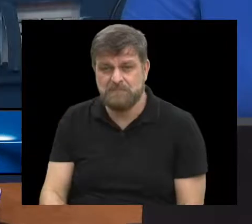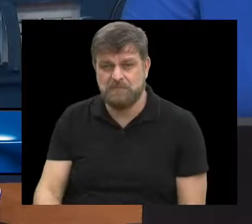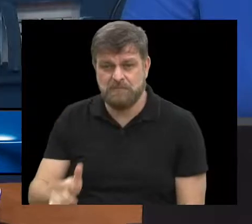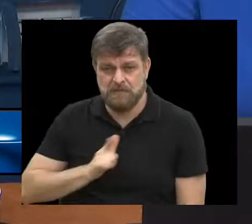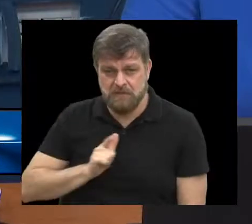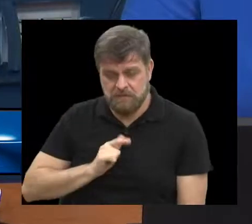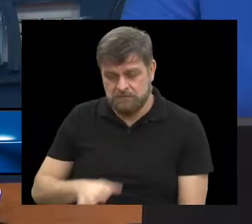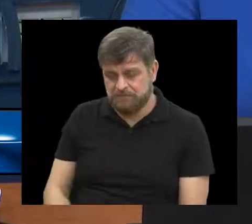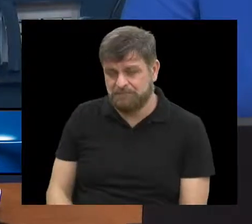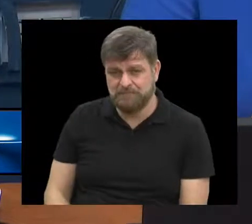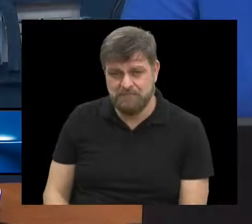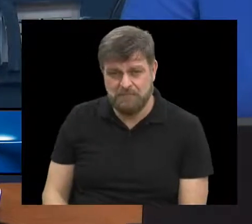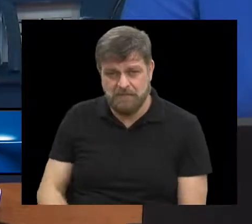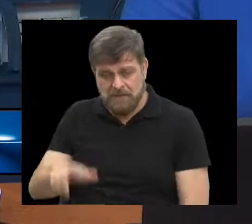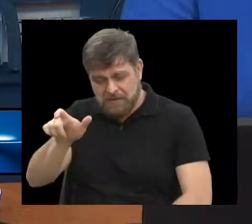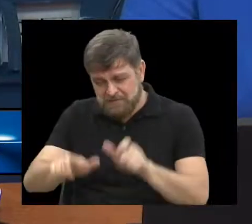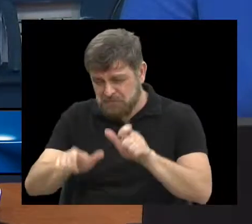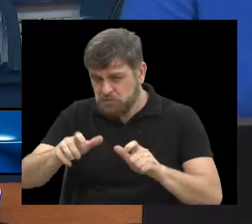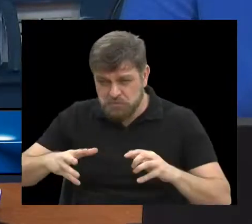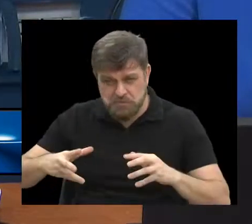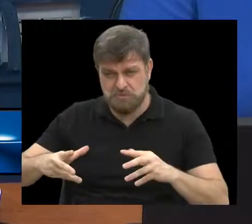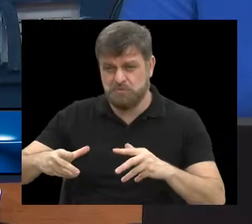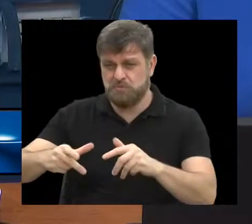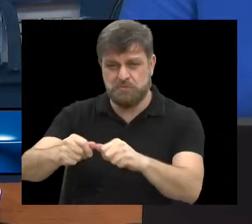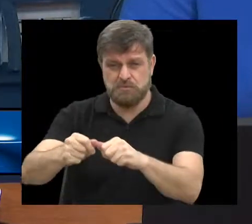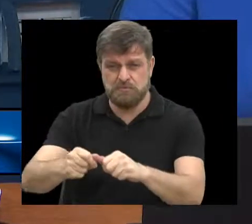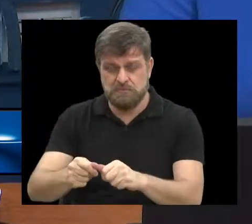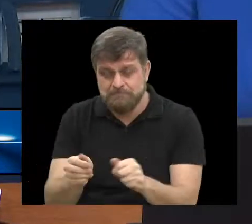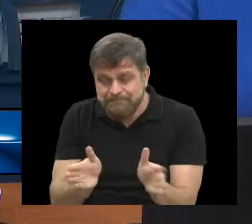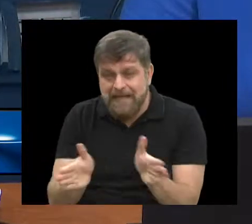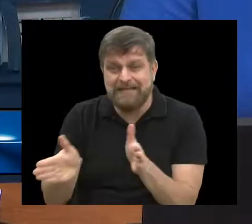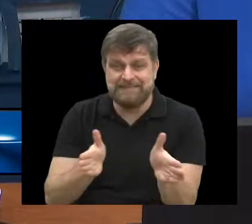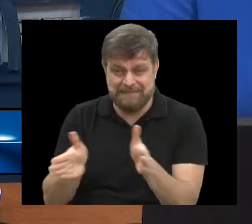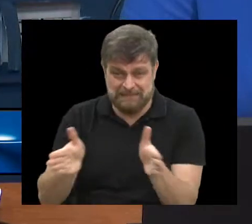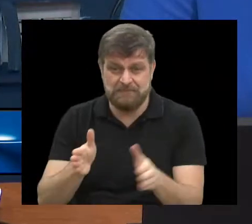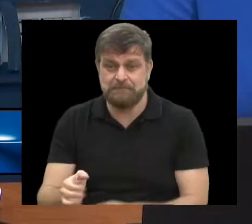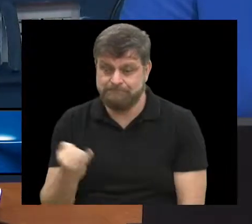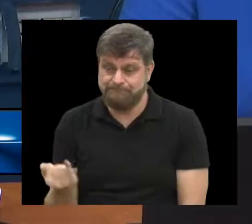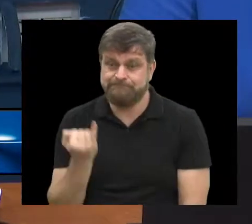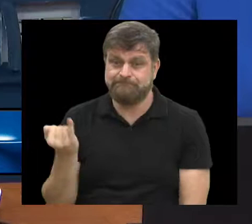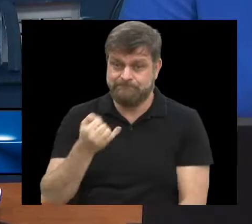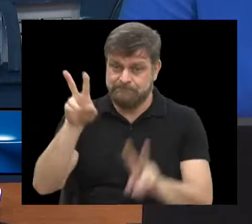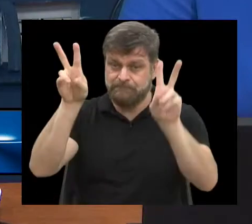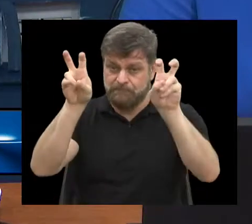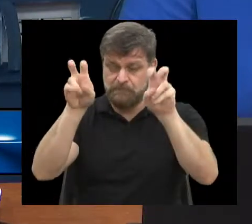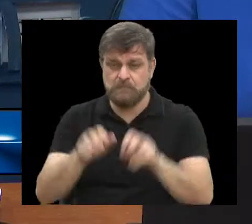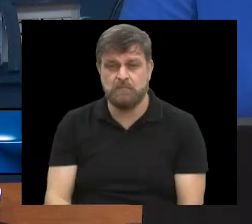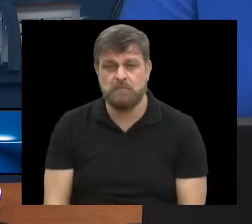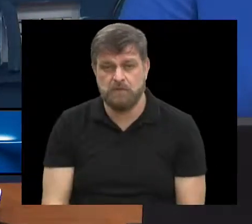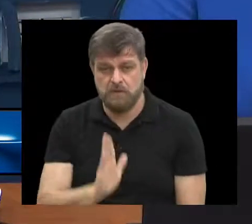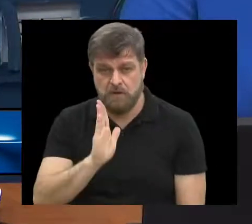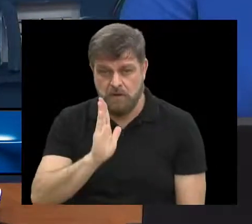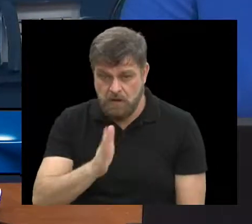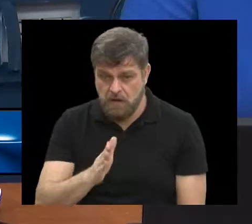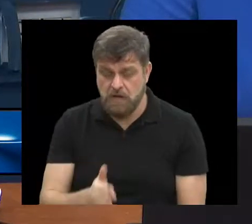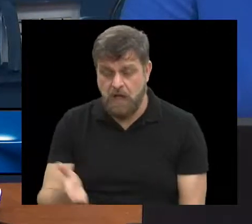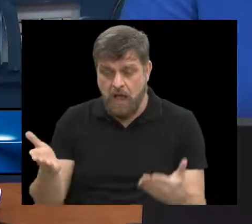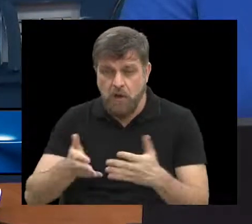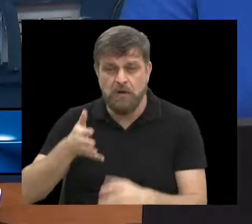direcionada também a todas as pessoas que possam ter acessibilidade. Eu já logo em seguida já vou passar a